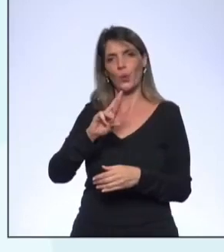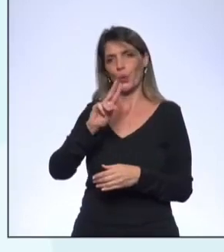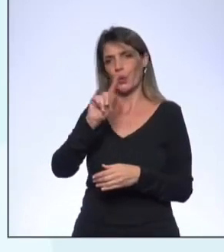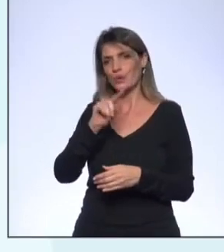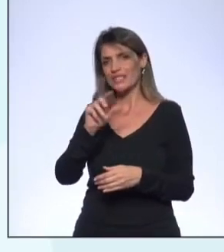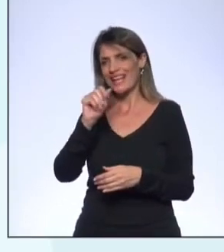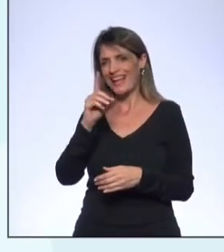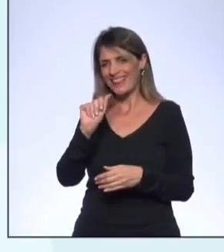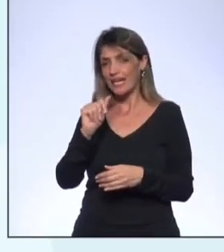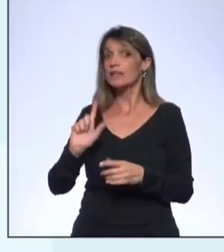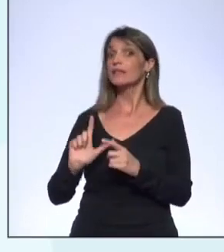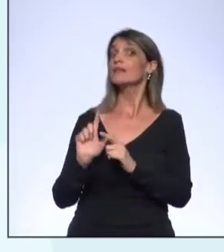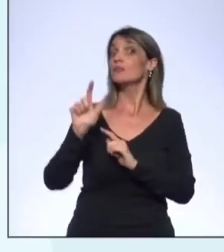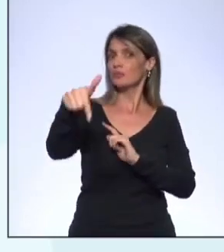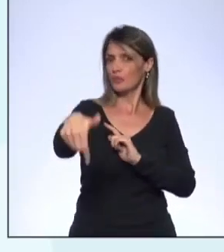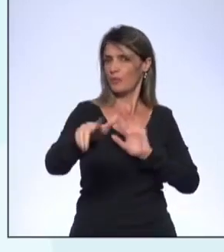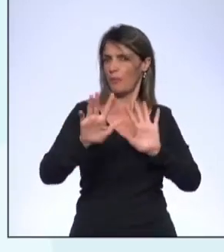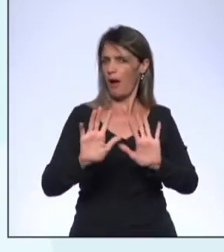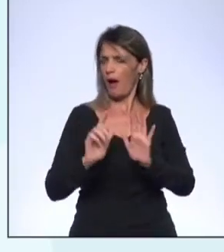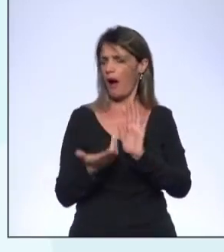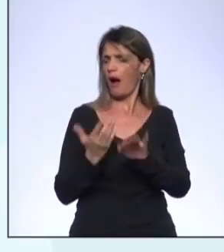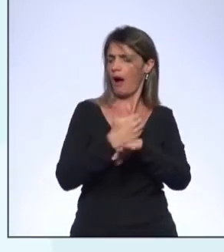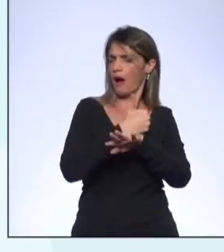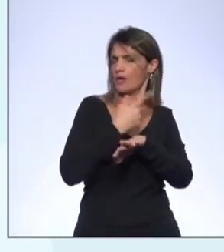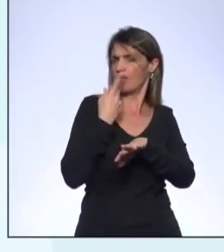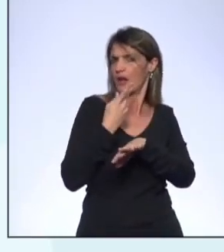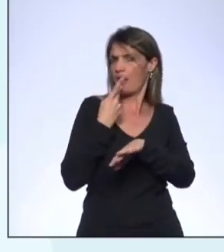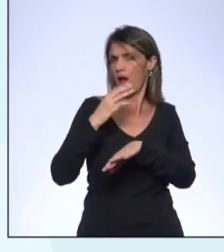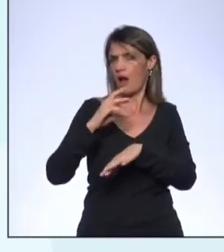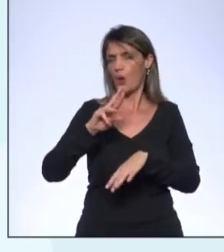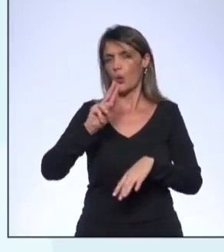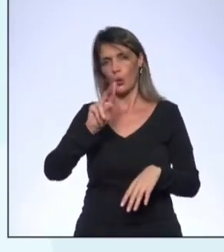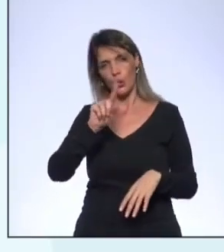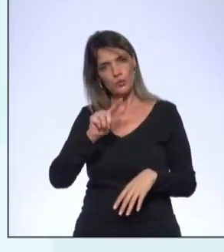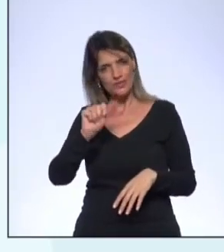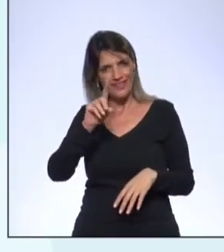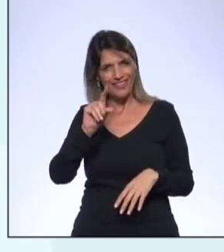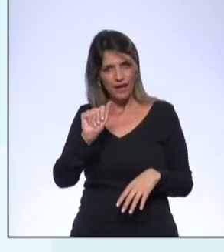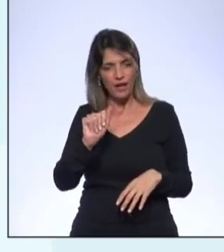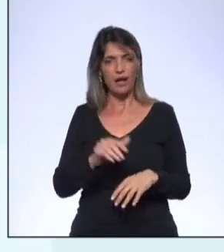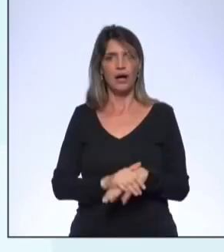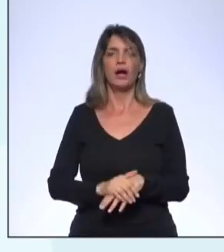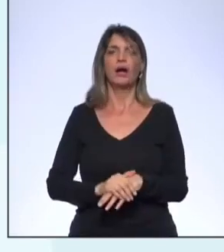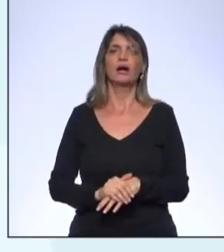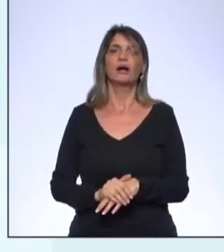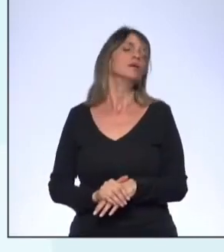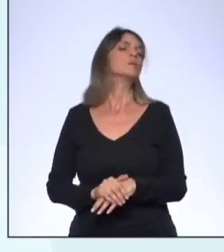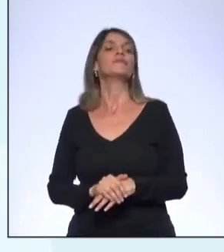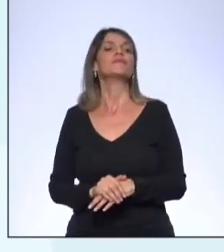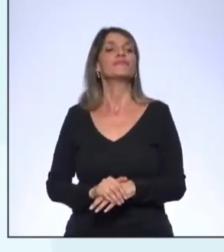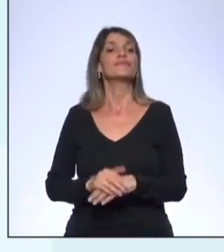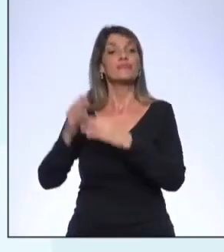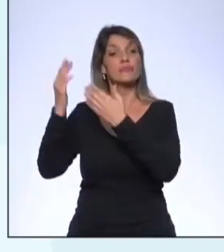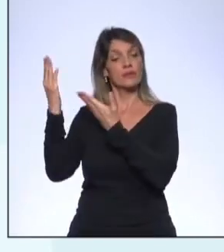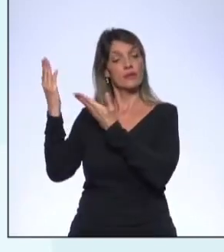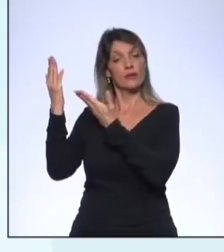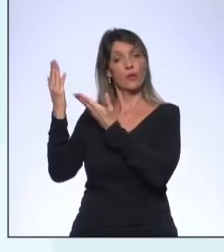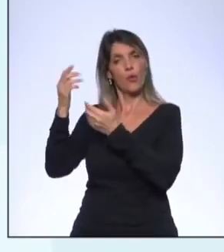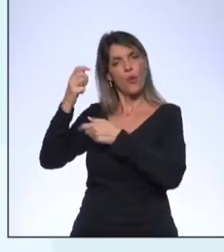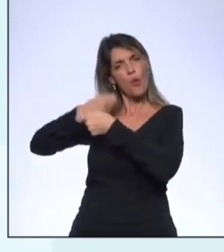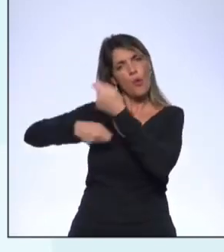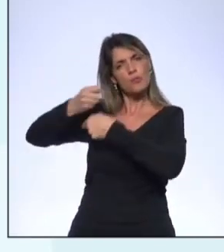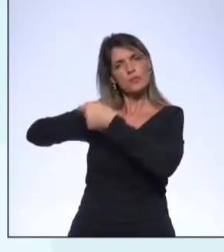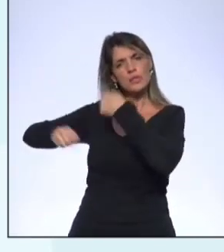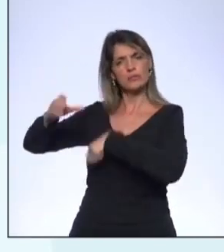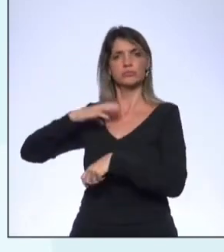frente, tá? Mas antes da gente falar das cruzadas, só para retomar para vocês, né? Esse renascimento comercial e urbano fez com que